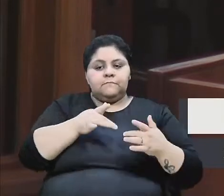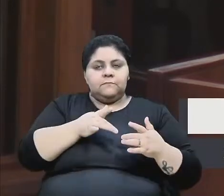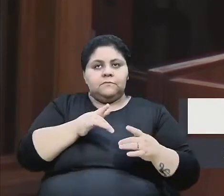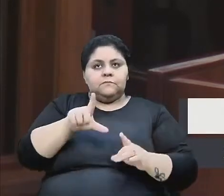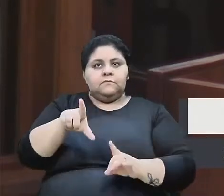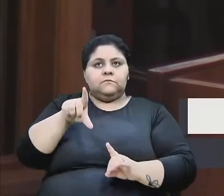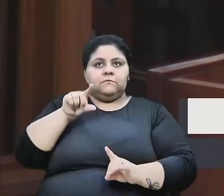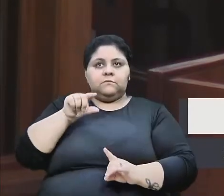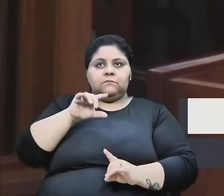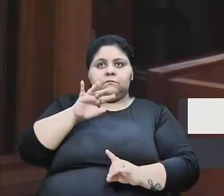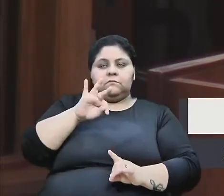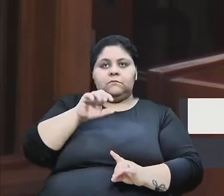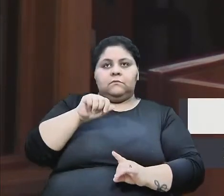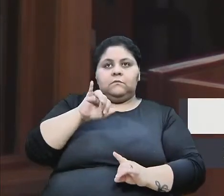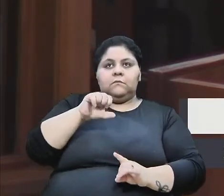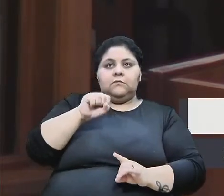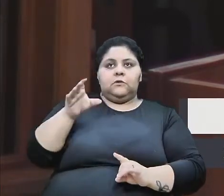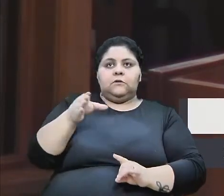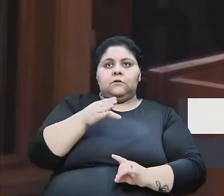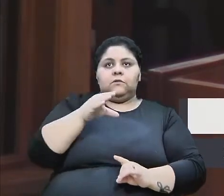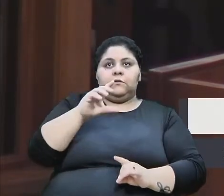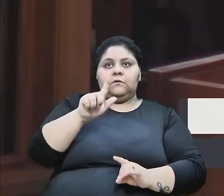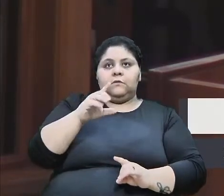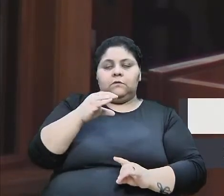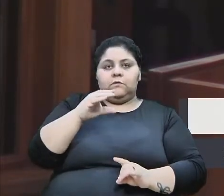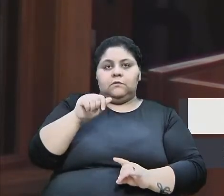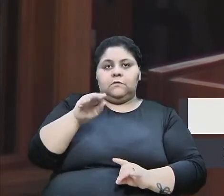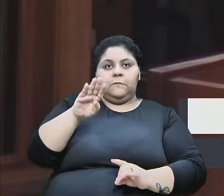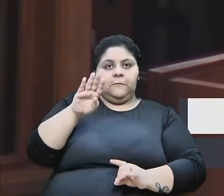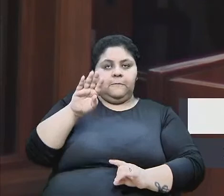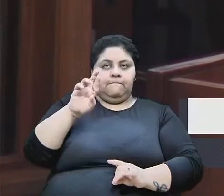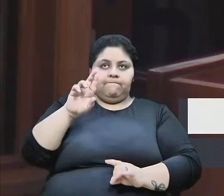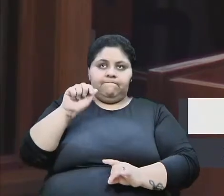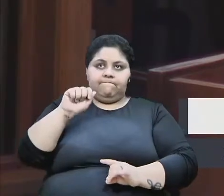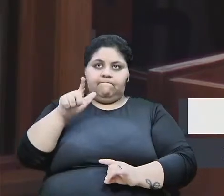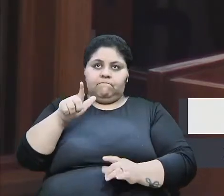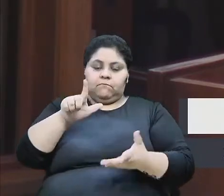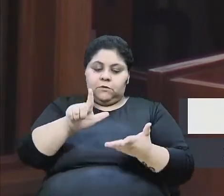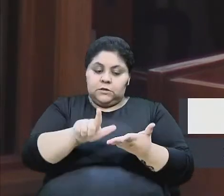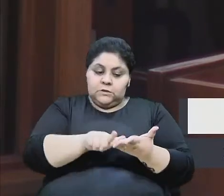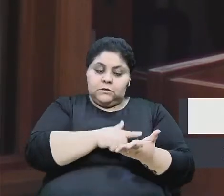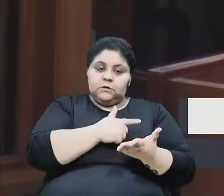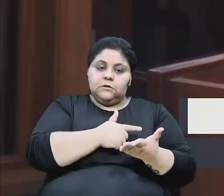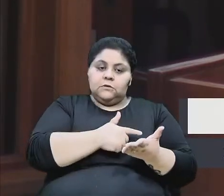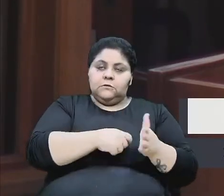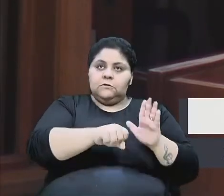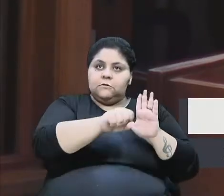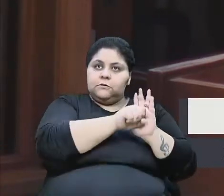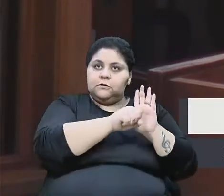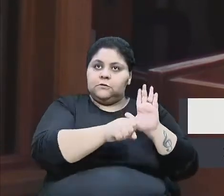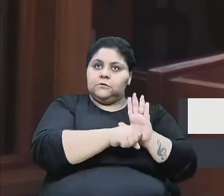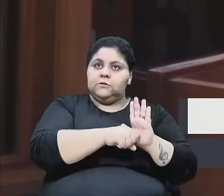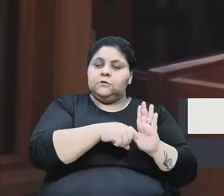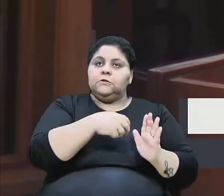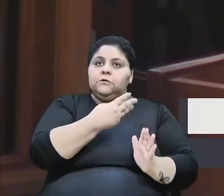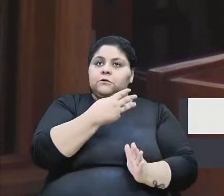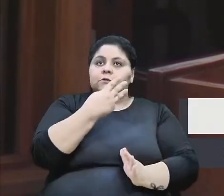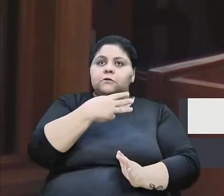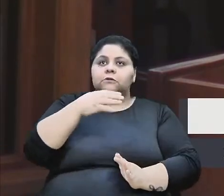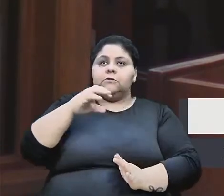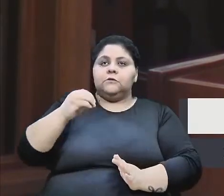de Oliveira Cabral no livro que marca o trigésimo lançamento de sua carreira